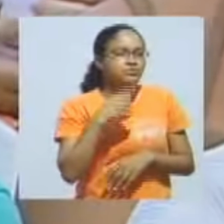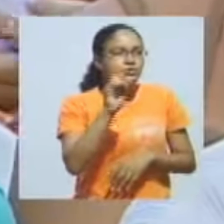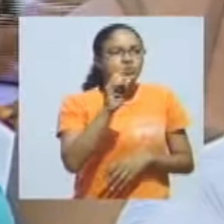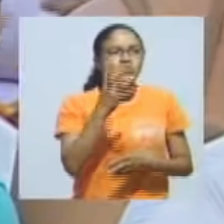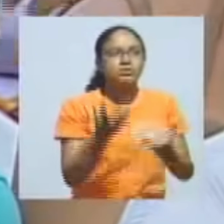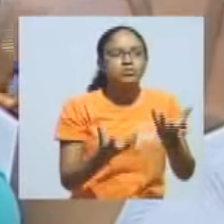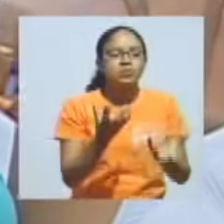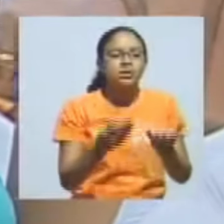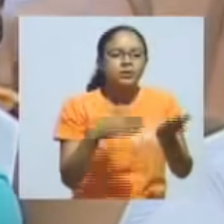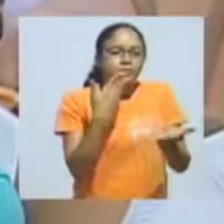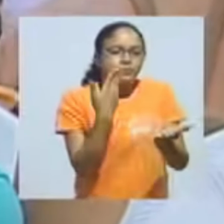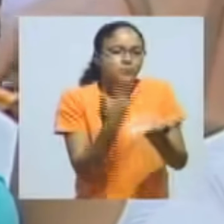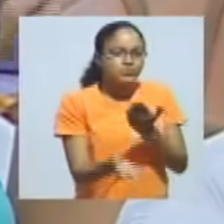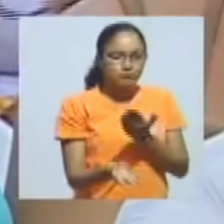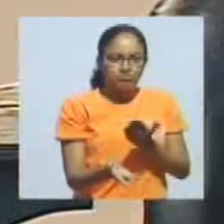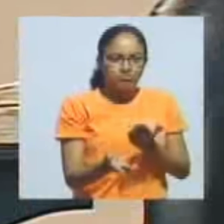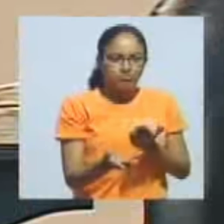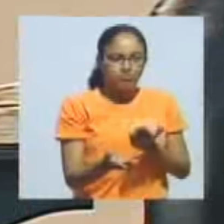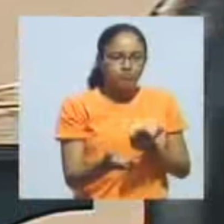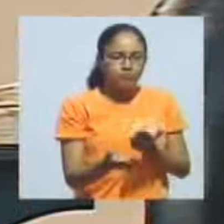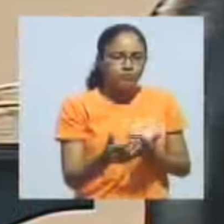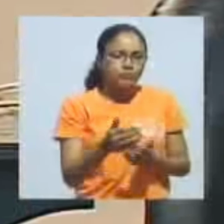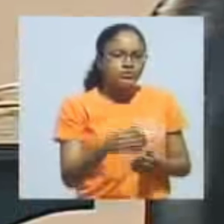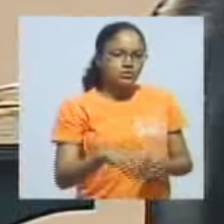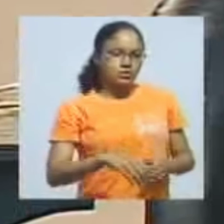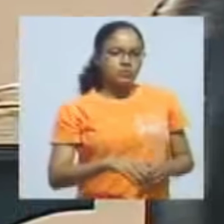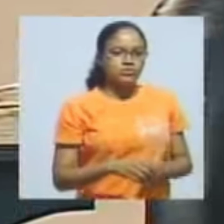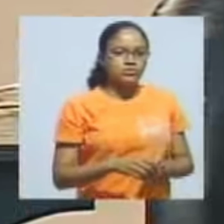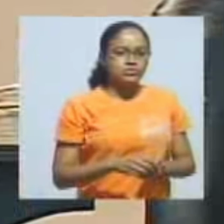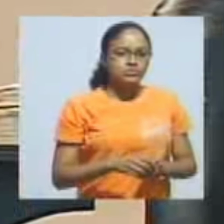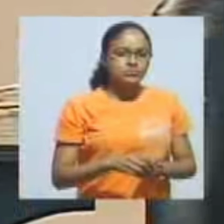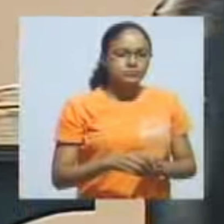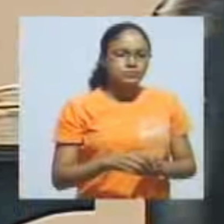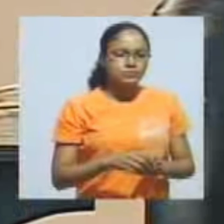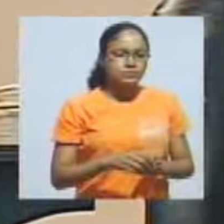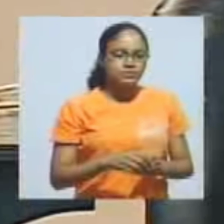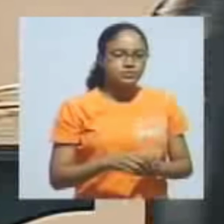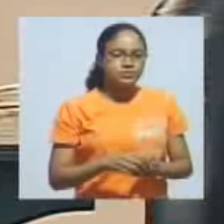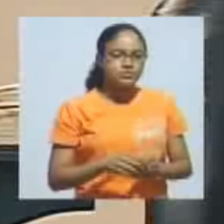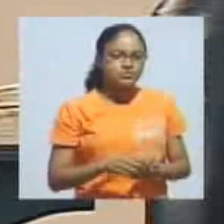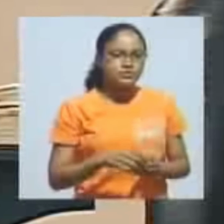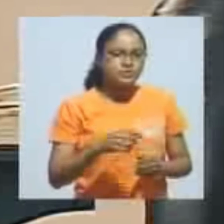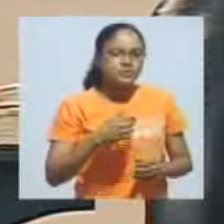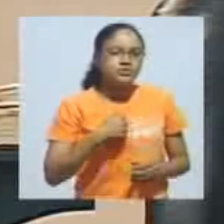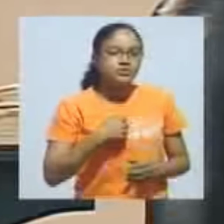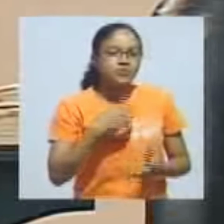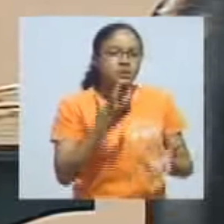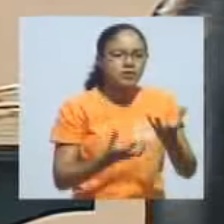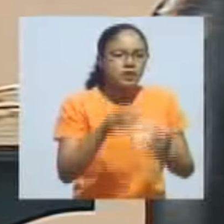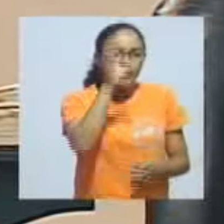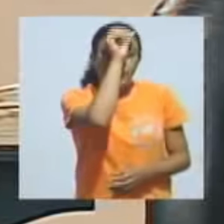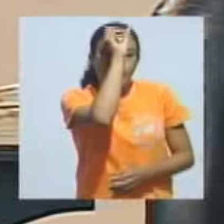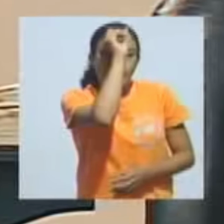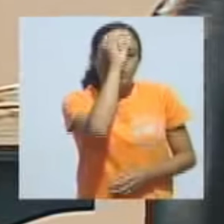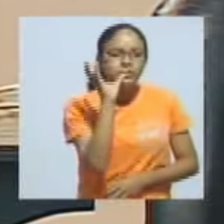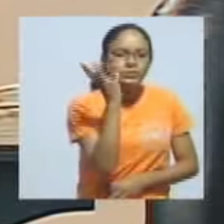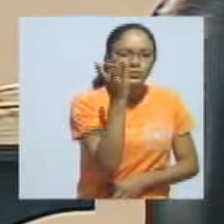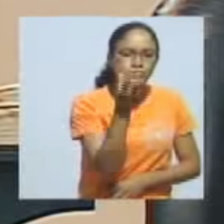um minuto dessa doença. Eu quero aprender tudo que Deus tem para me ensinar.